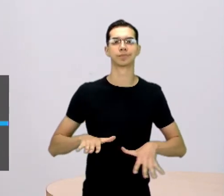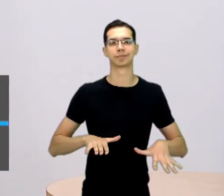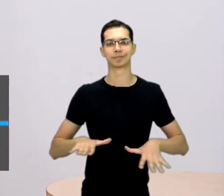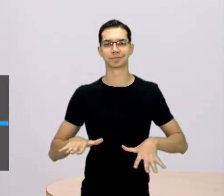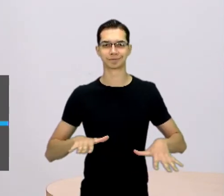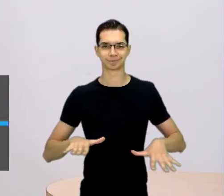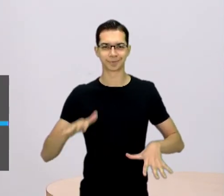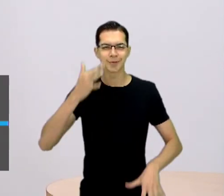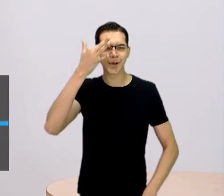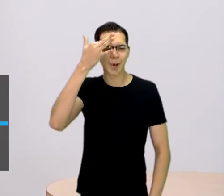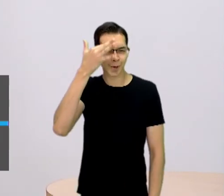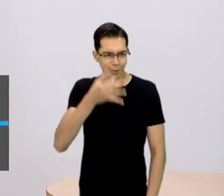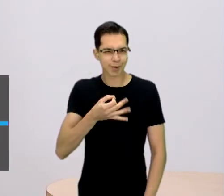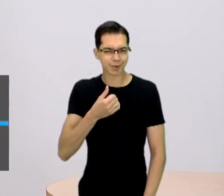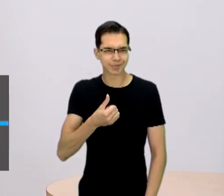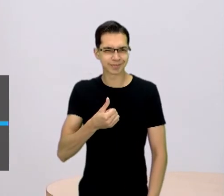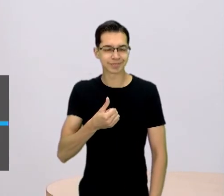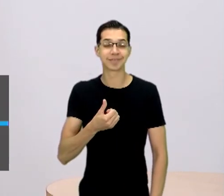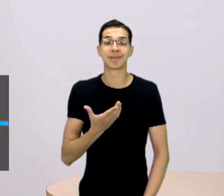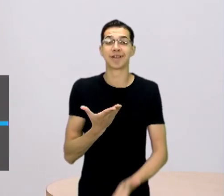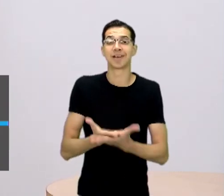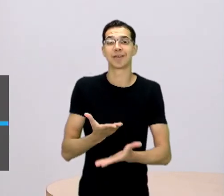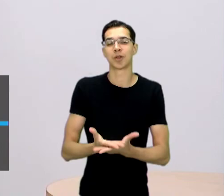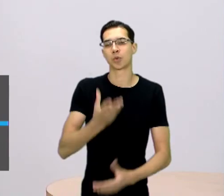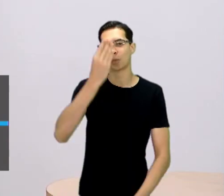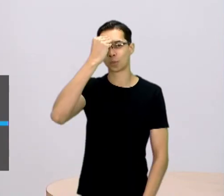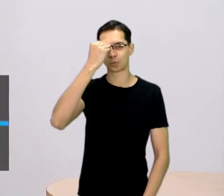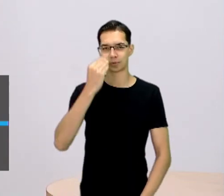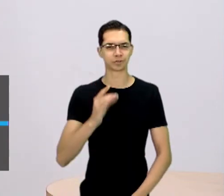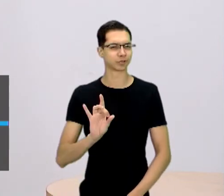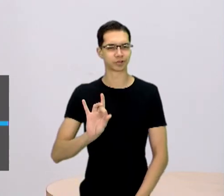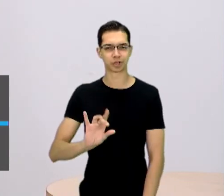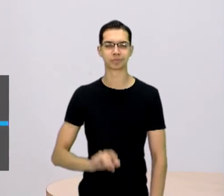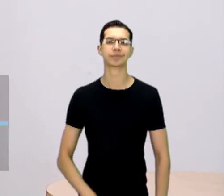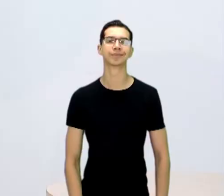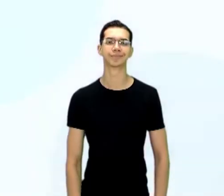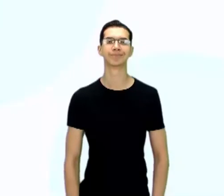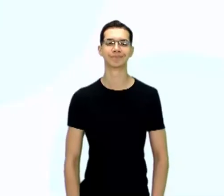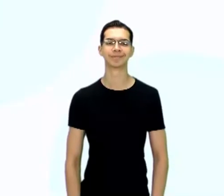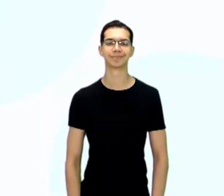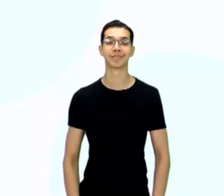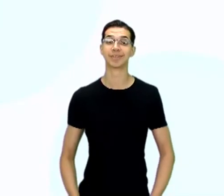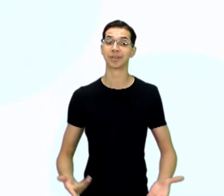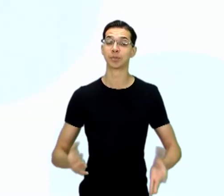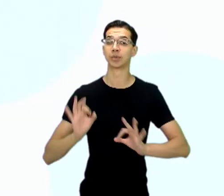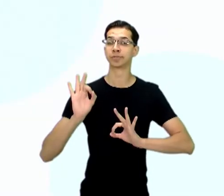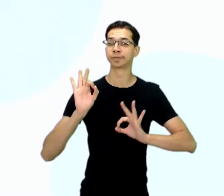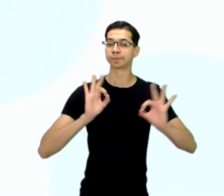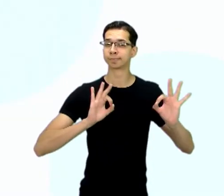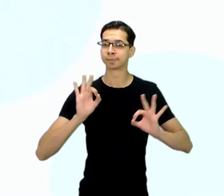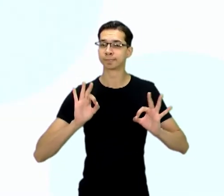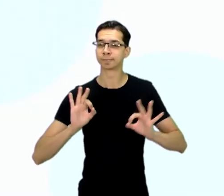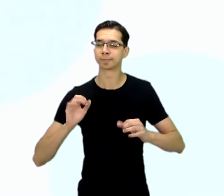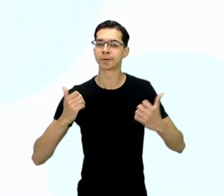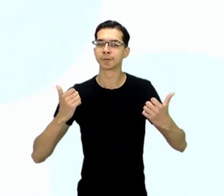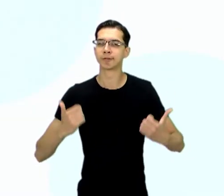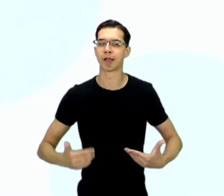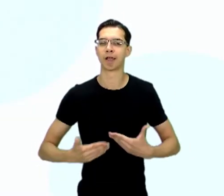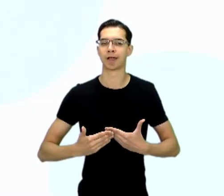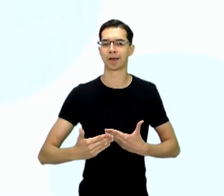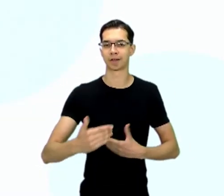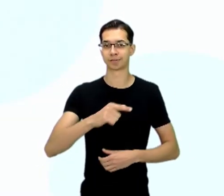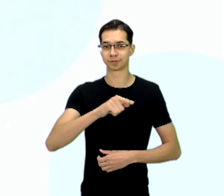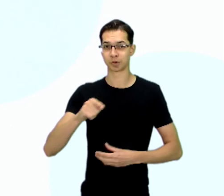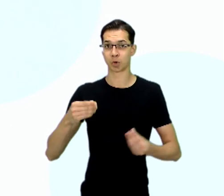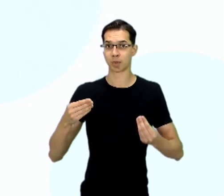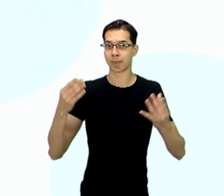precisa sintetizar para a nossa aula de hoje. Justamente a gente vai sistematizar isso agora para vocês. Então a gente tem, olha só,